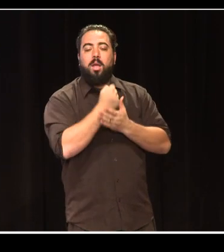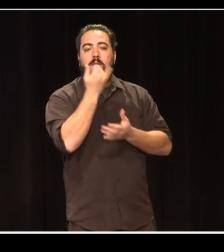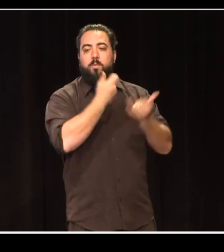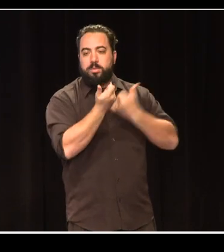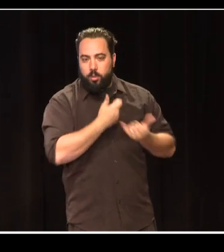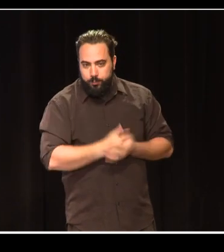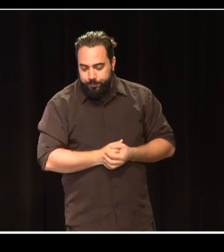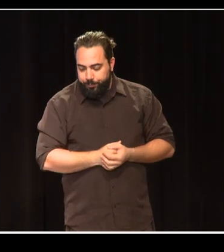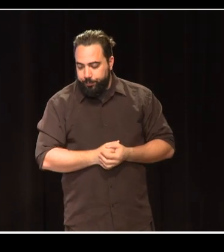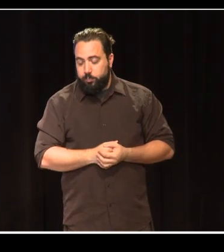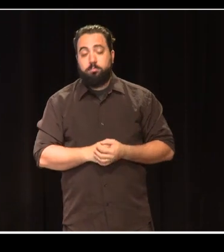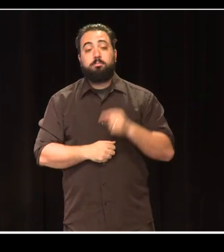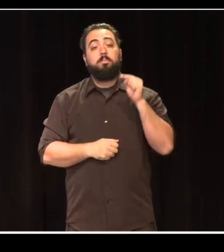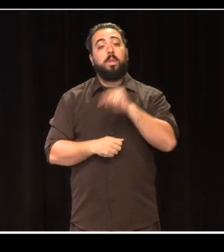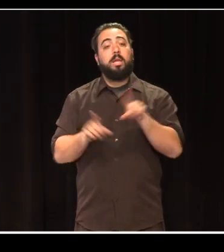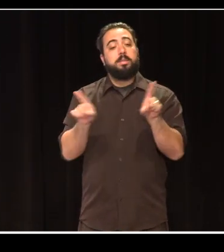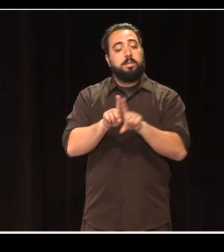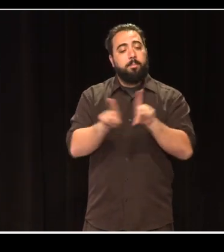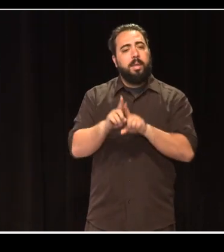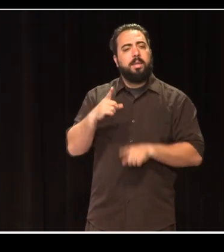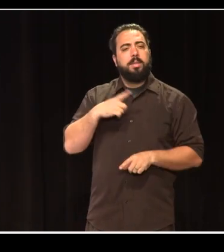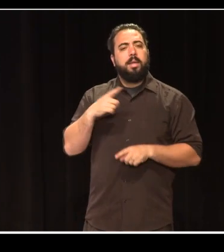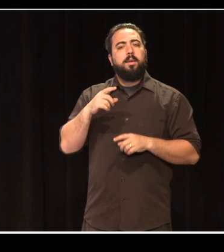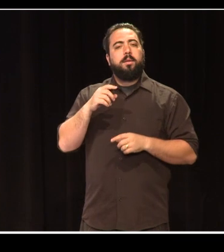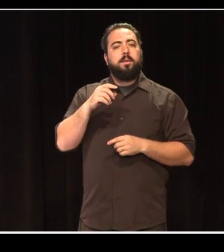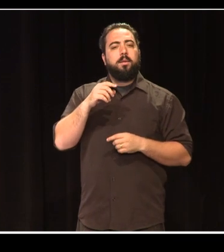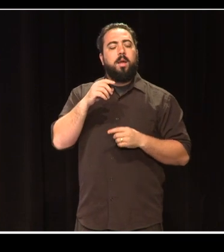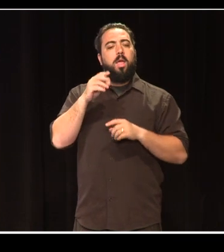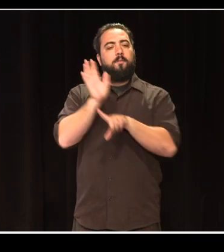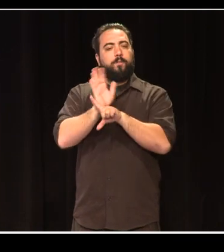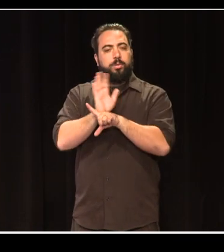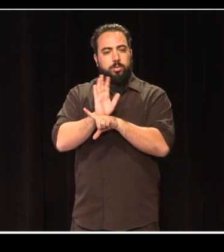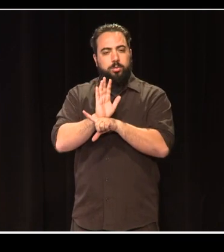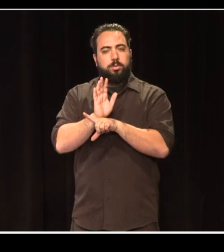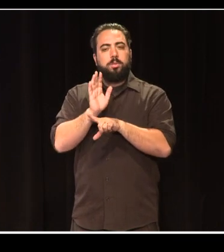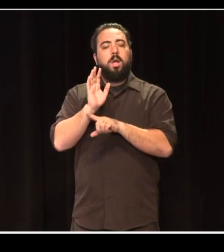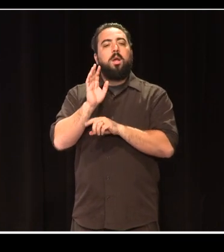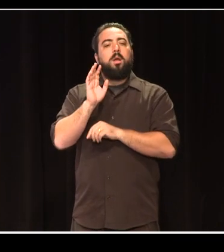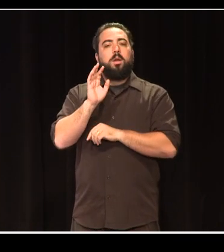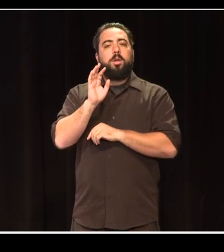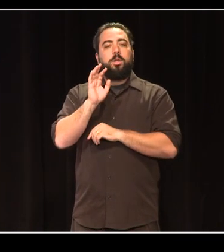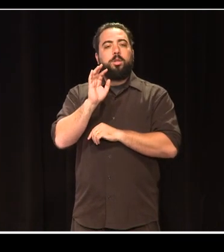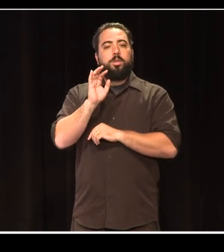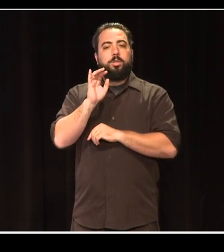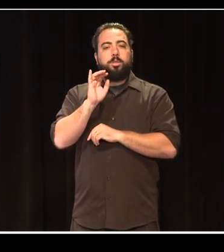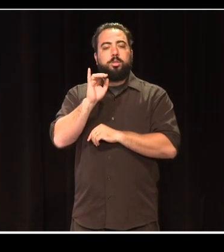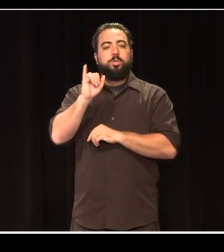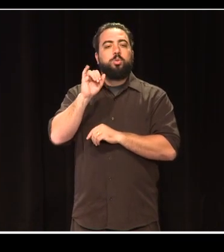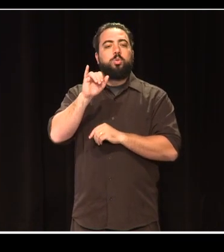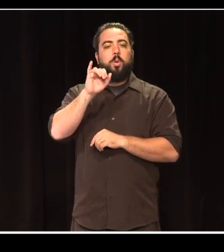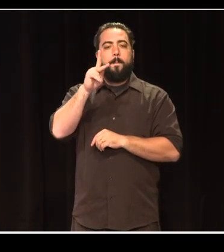A gente trouxe também o repositório, lá, os vídeos do Instituto Federal de Palhoça, né, que também tem uma